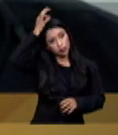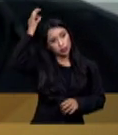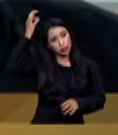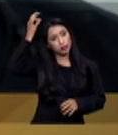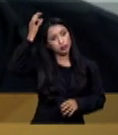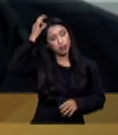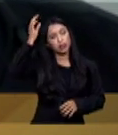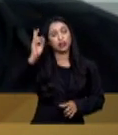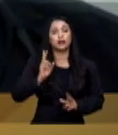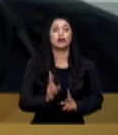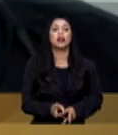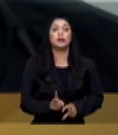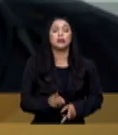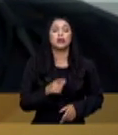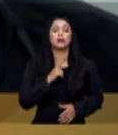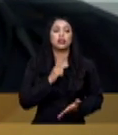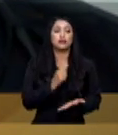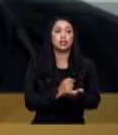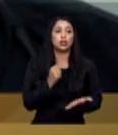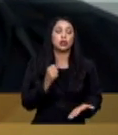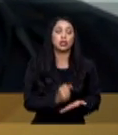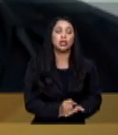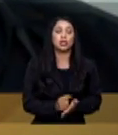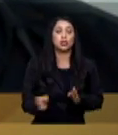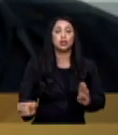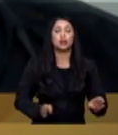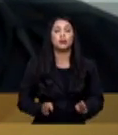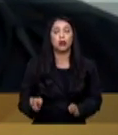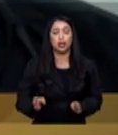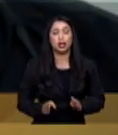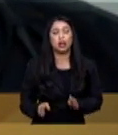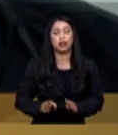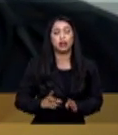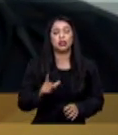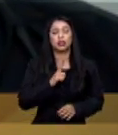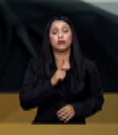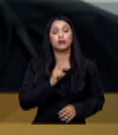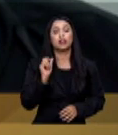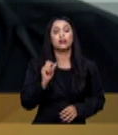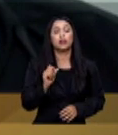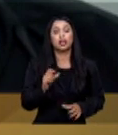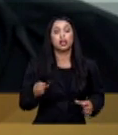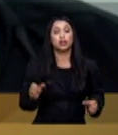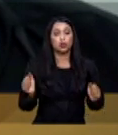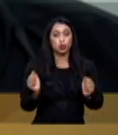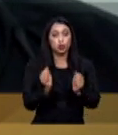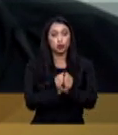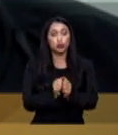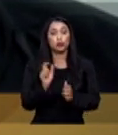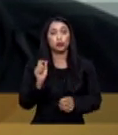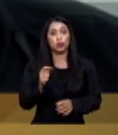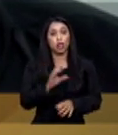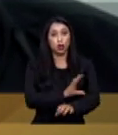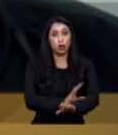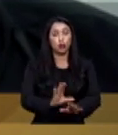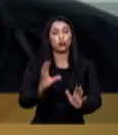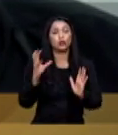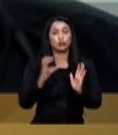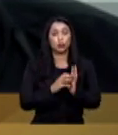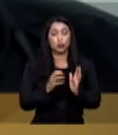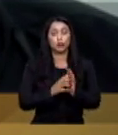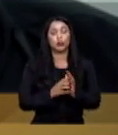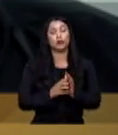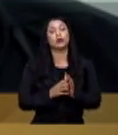E, mesmo que se admitisse a contratação temporária para essa finalidade, ela deveria vir conjugada com a previsão de concurso público para